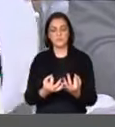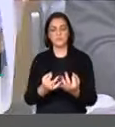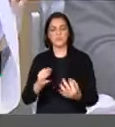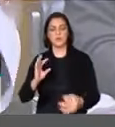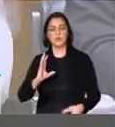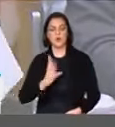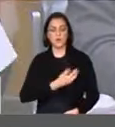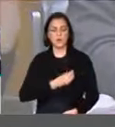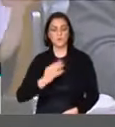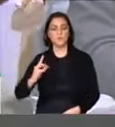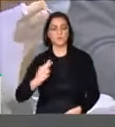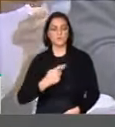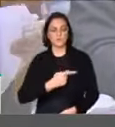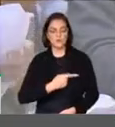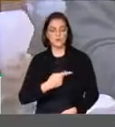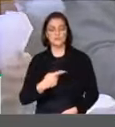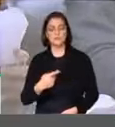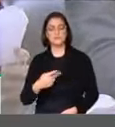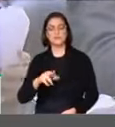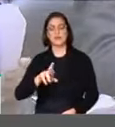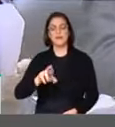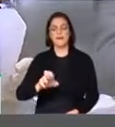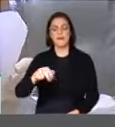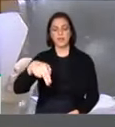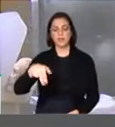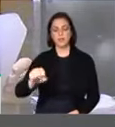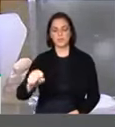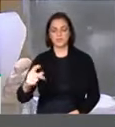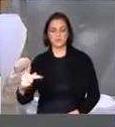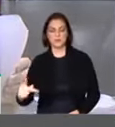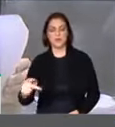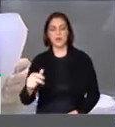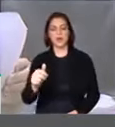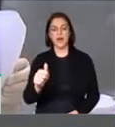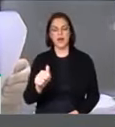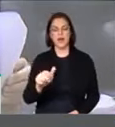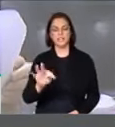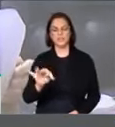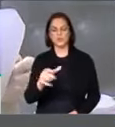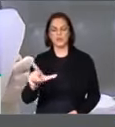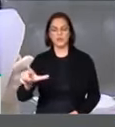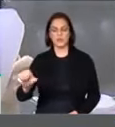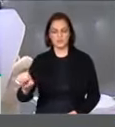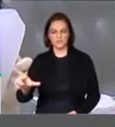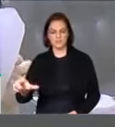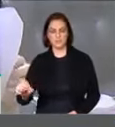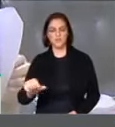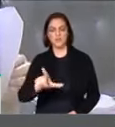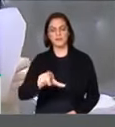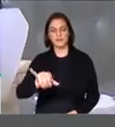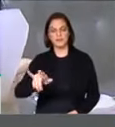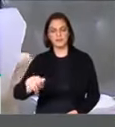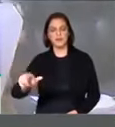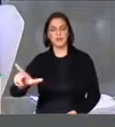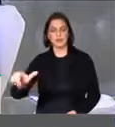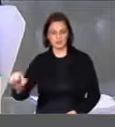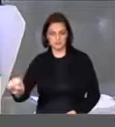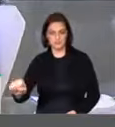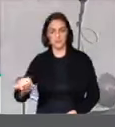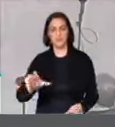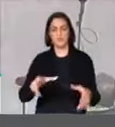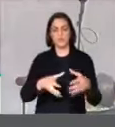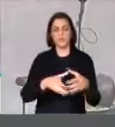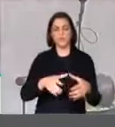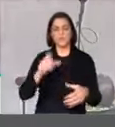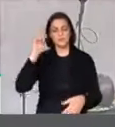Homo-Trans-Afetivas, RENOSP, Articulação Brasileira de Lésbicas, Liga Brasileira de Lésbicas, Rede de